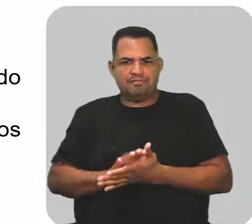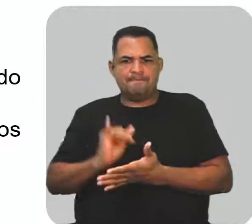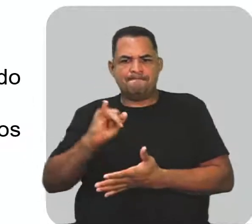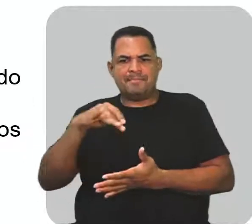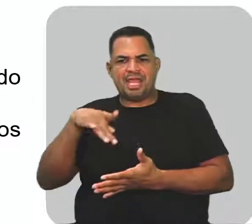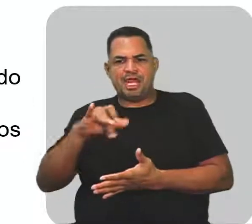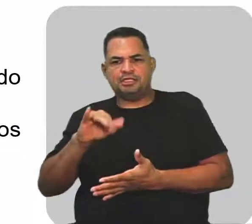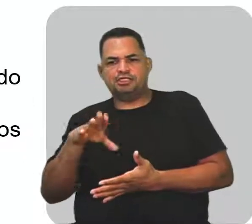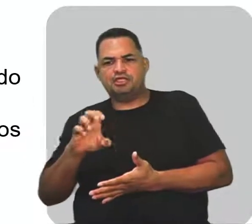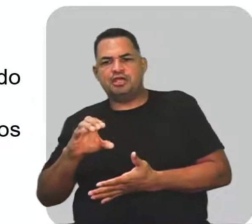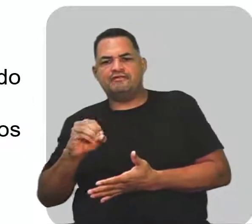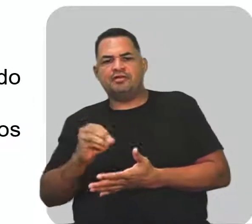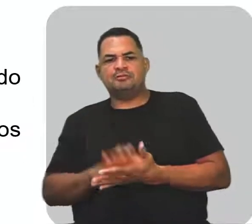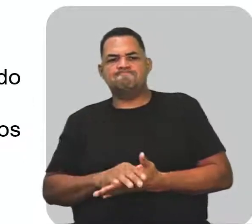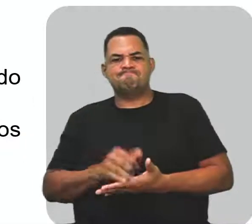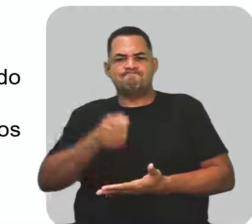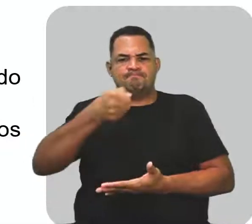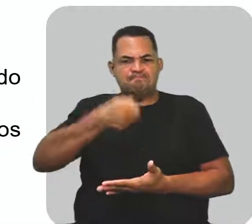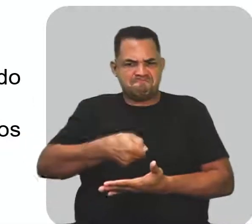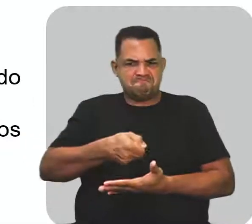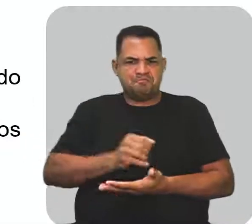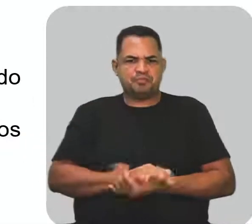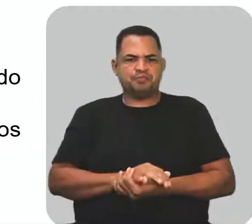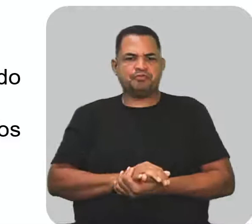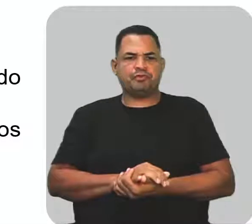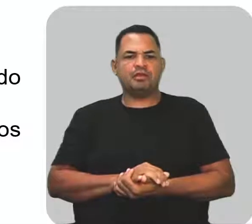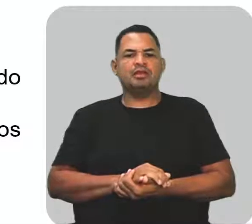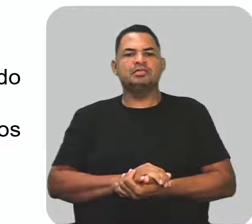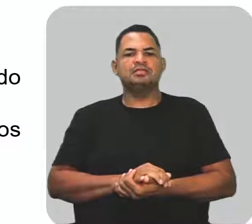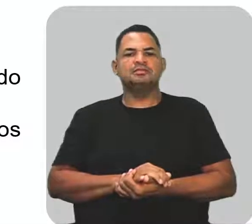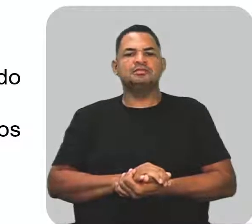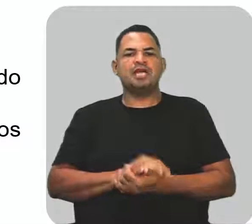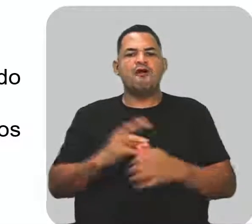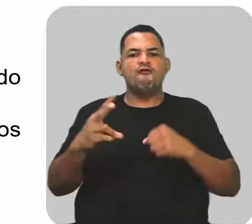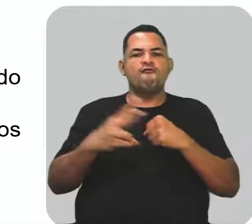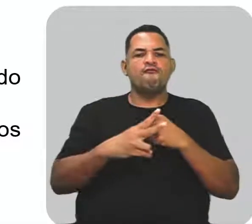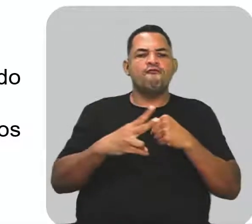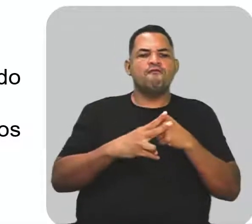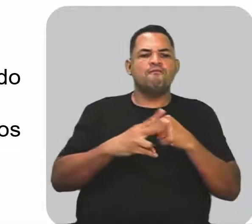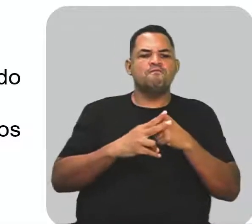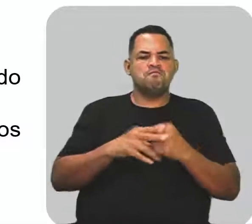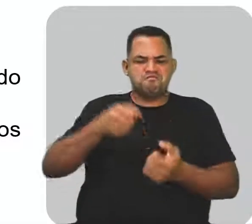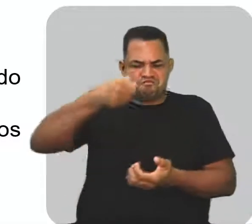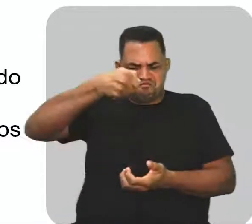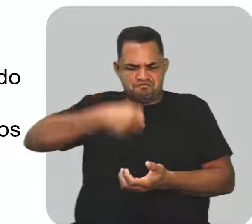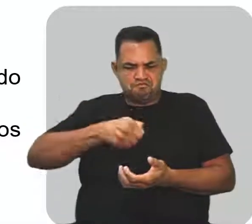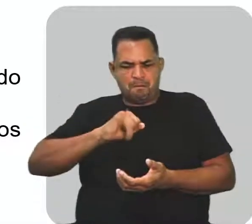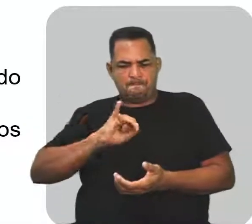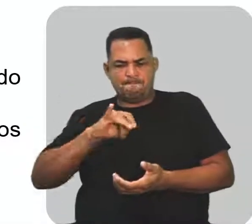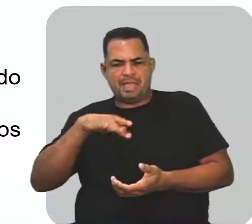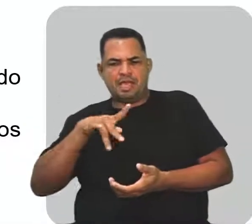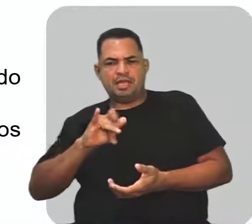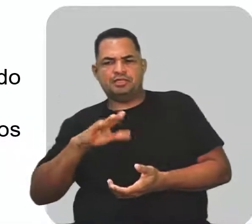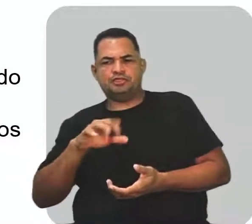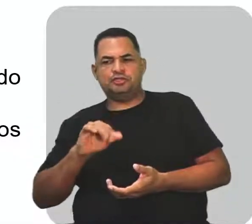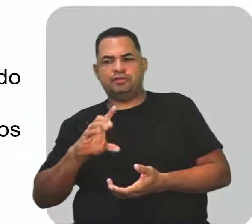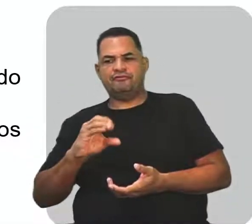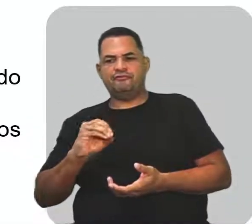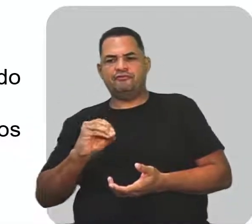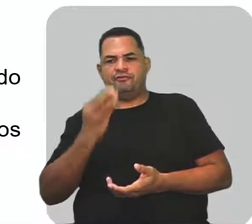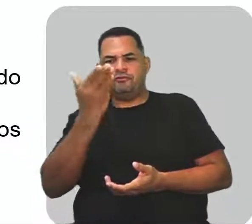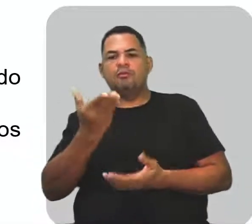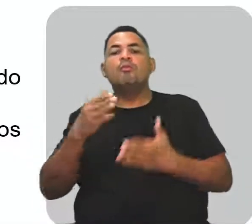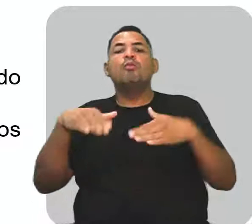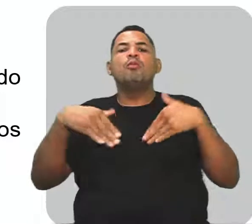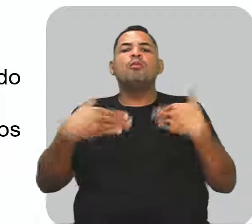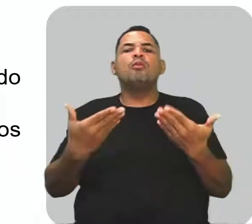que impera, né? Elas aí dão esse enunciado, traz um verbo no modo imperativo. E qual